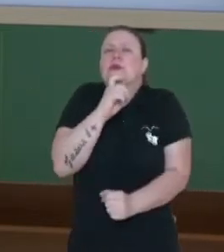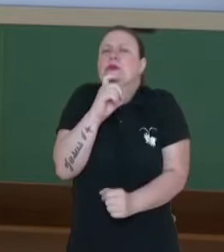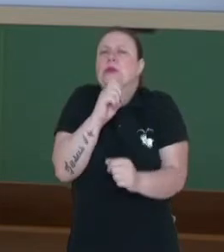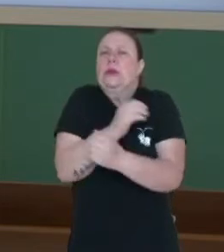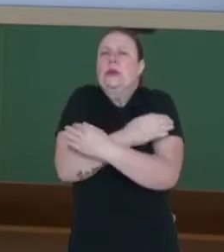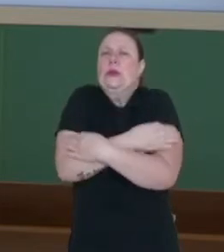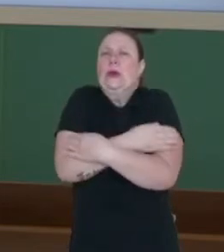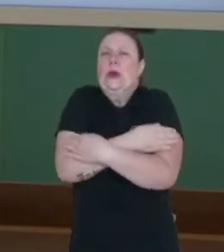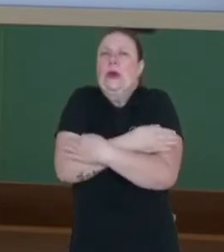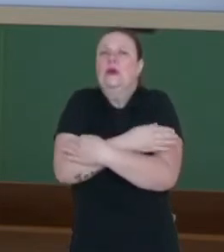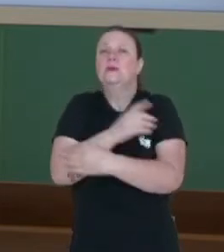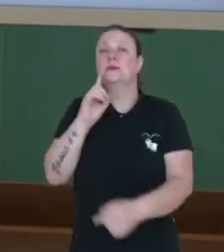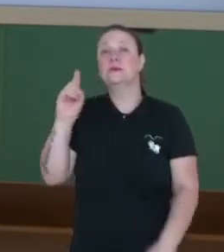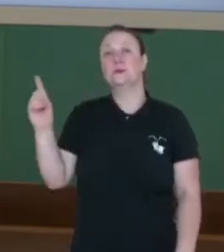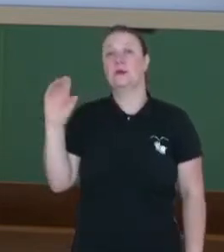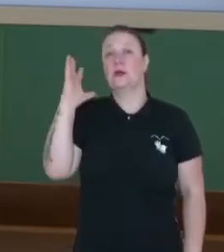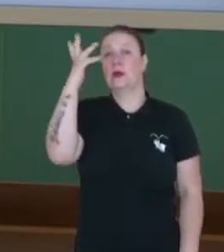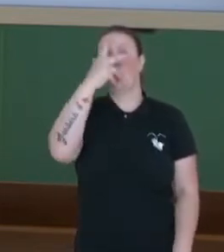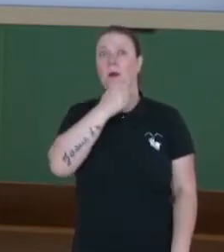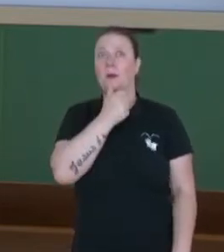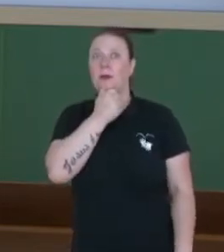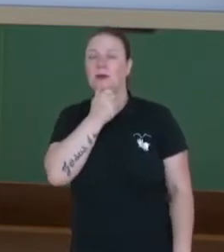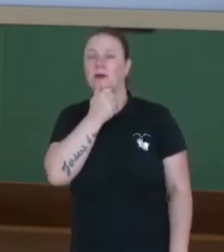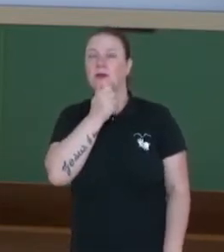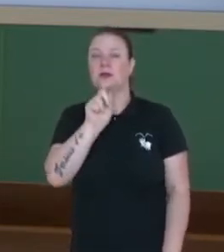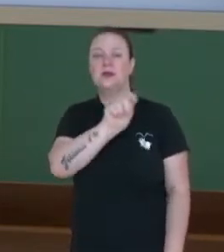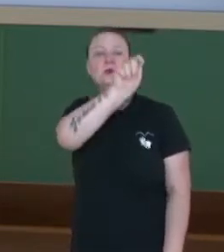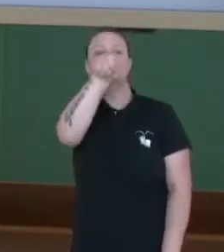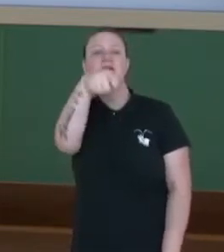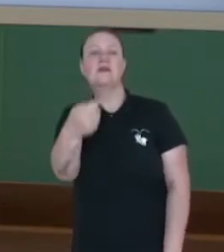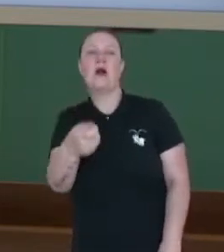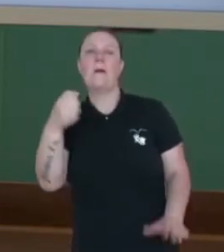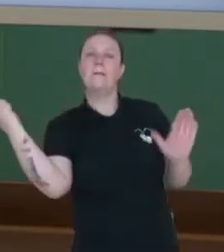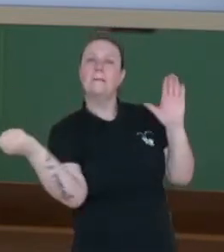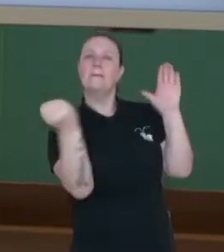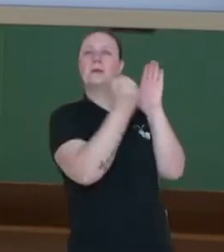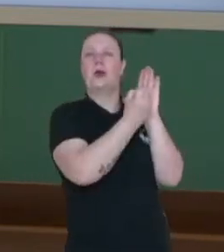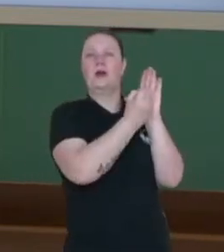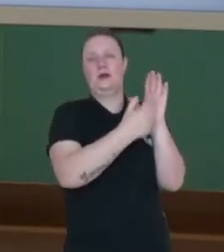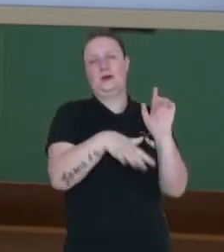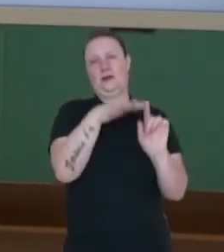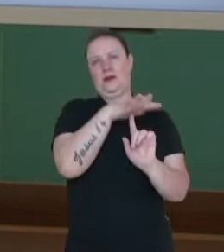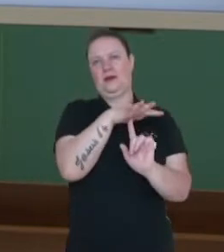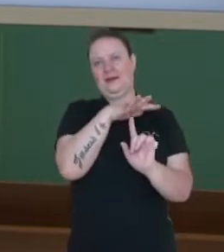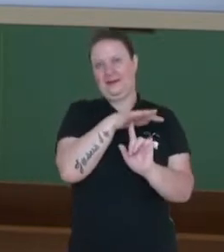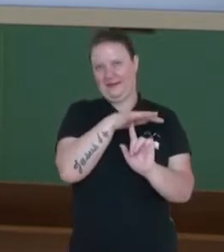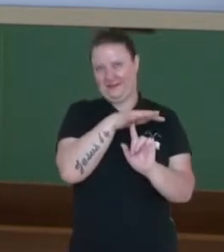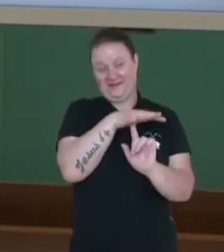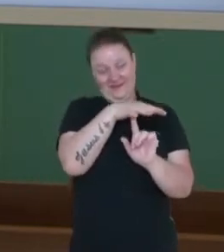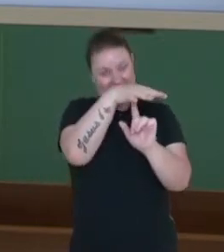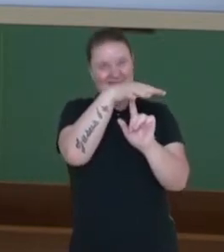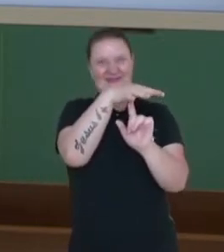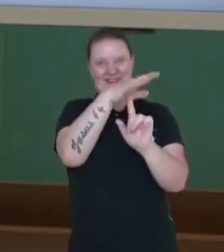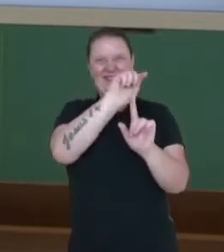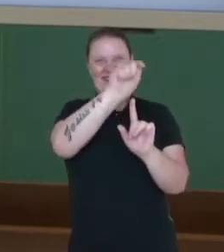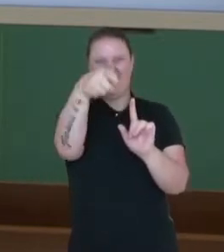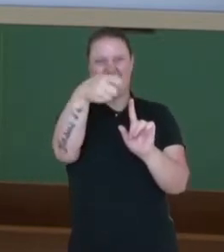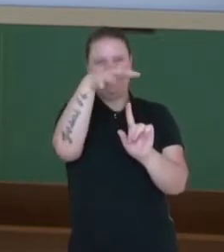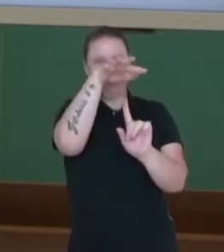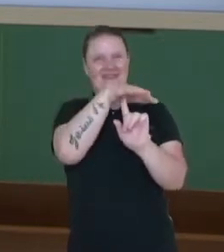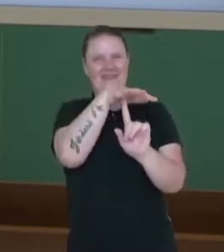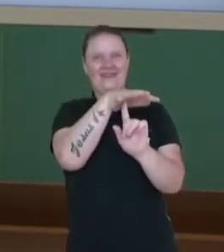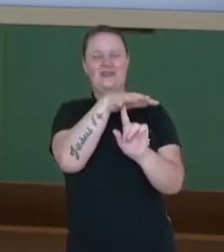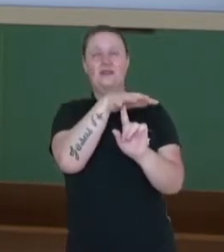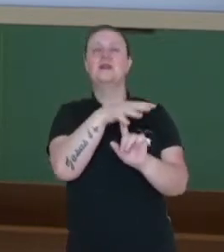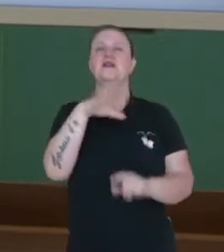e essa árvore bonita é a árvore símbolo do estado do Paraná, é um dos símbolos que nós adotamos, e eu tenho certeza